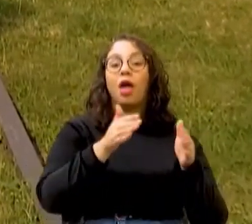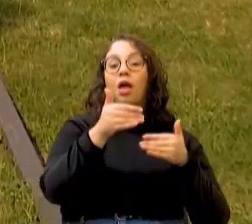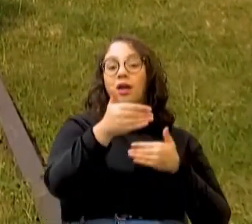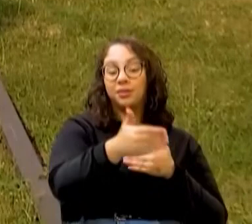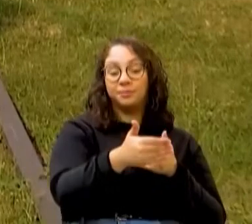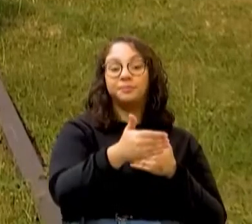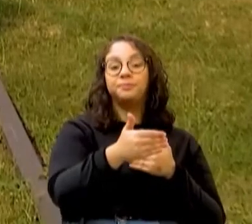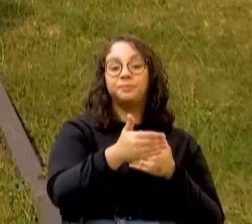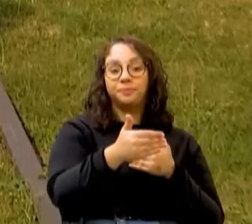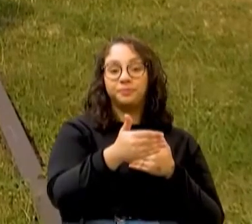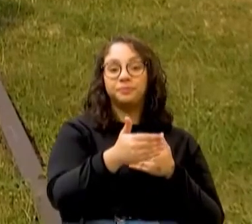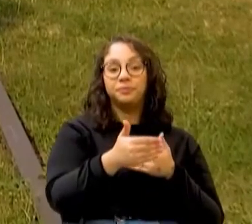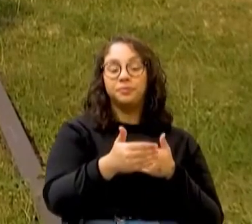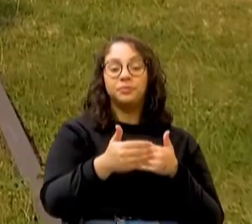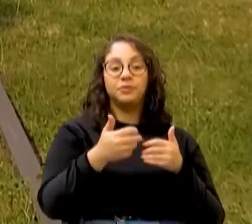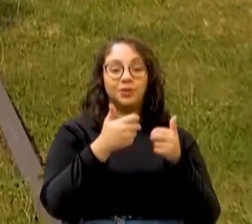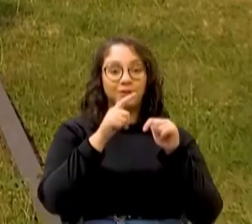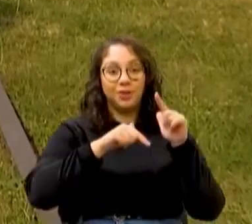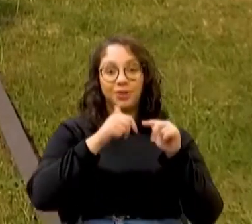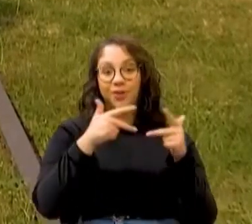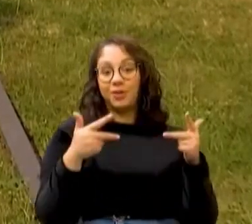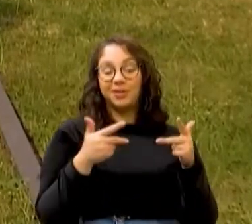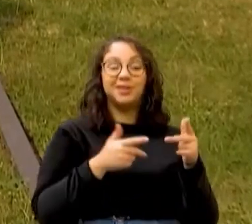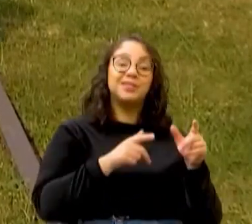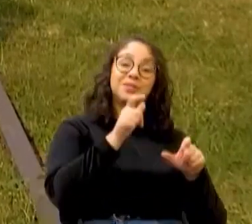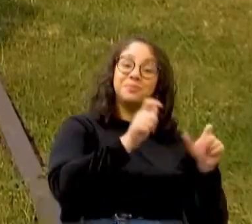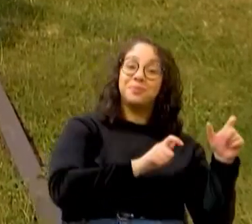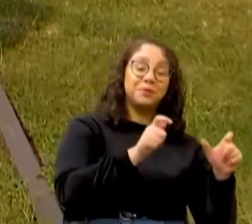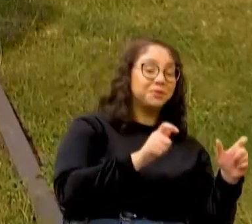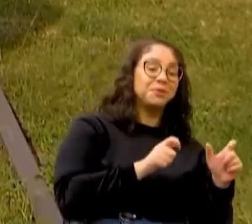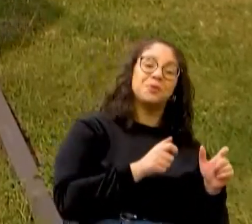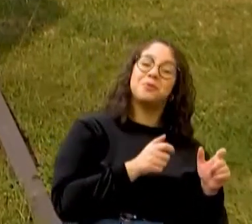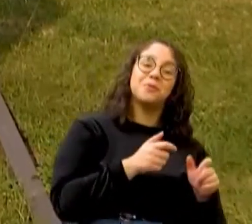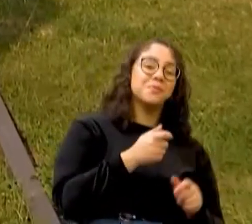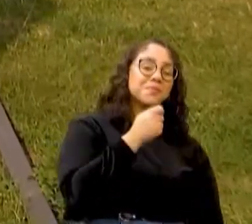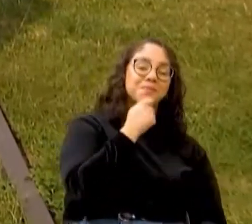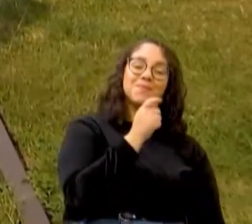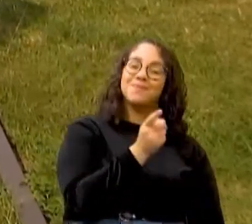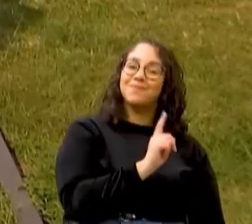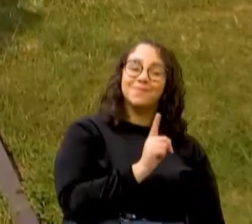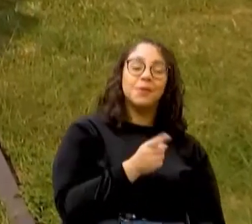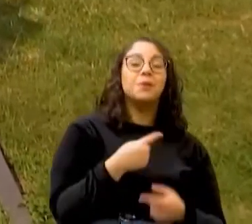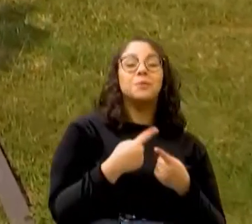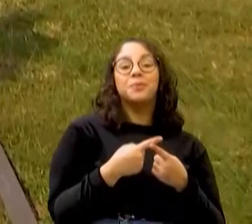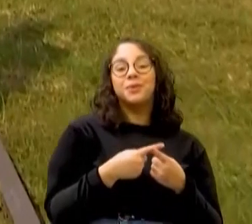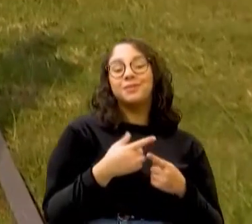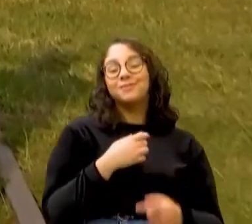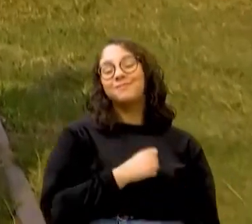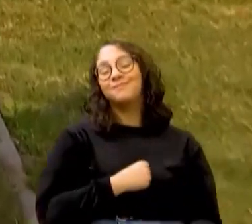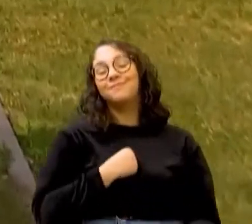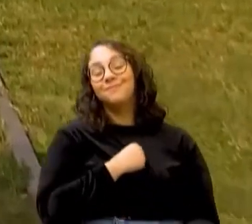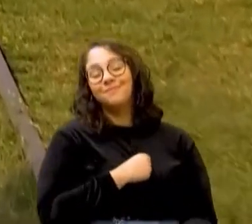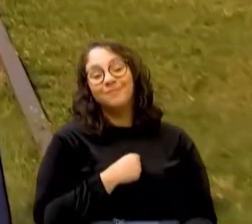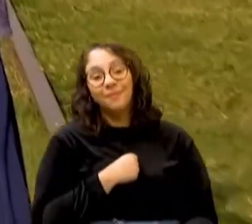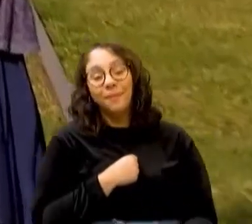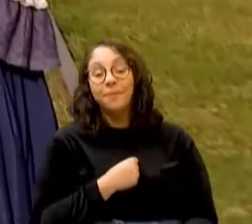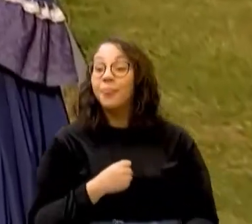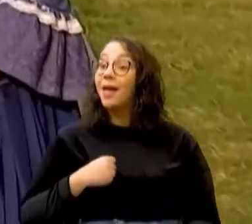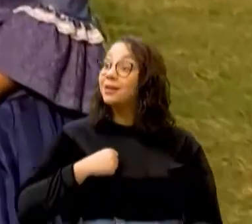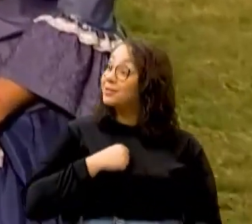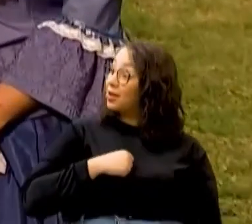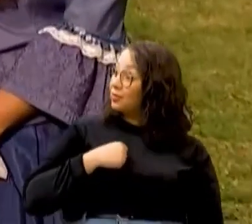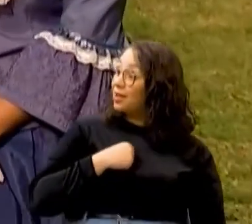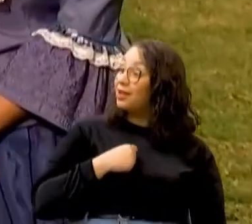o trem de passageiros não mais que deixa saudade saudade que você pode matar